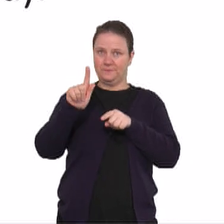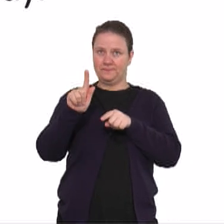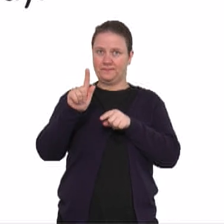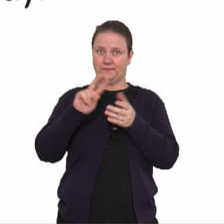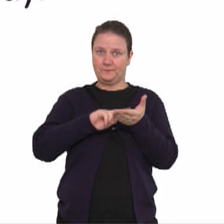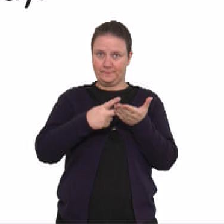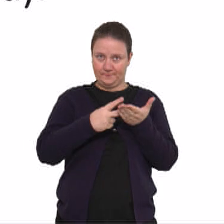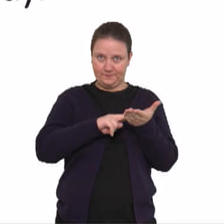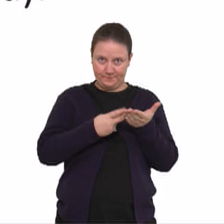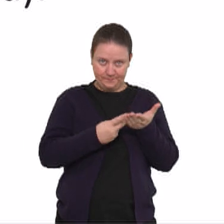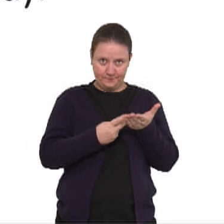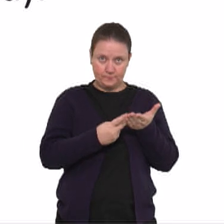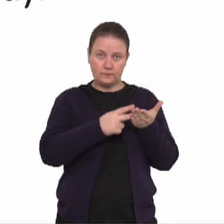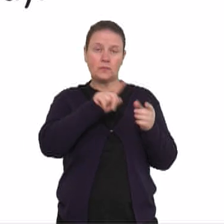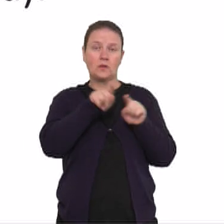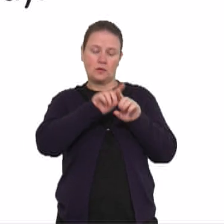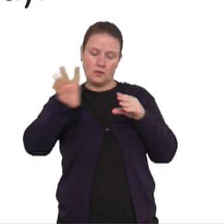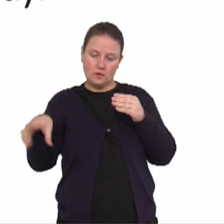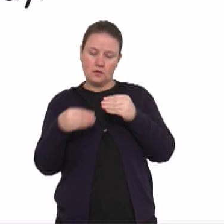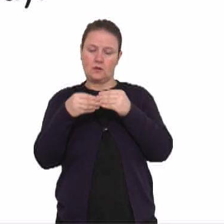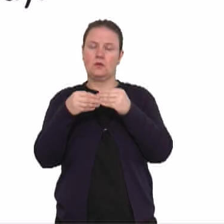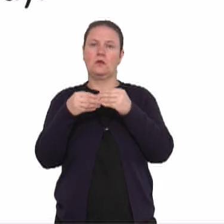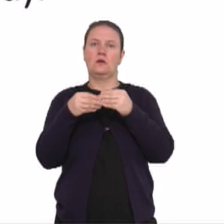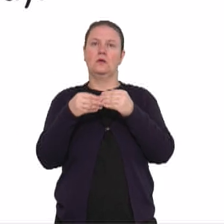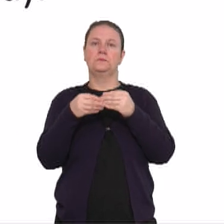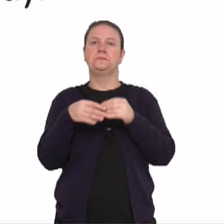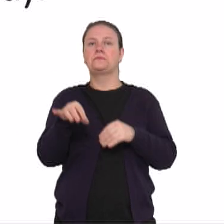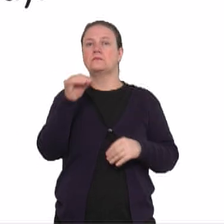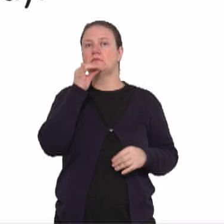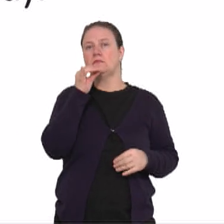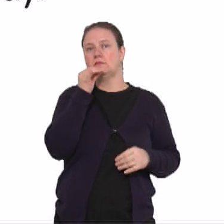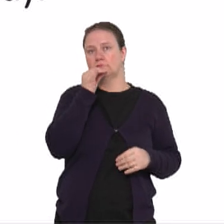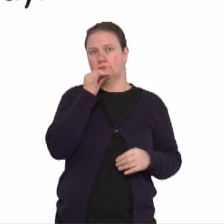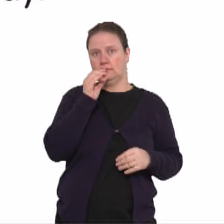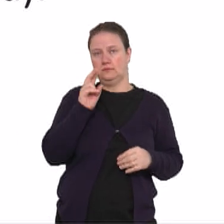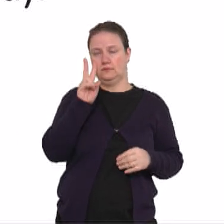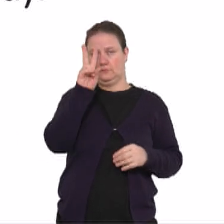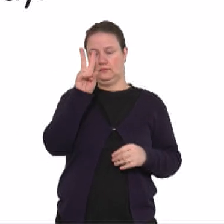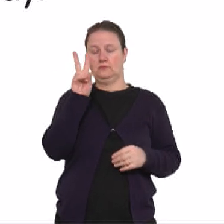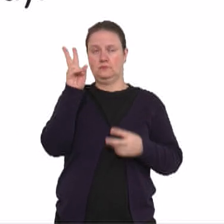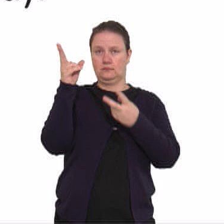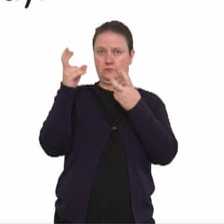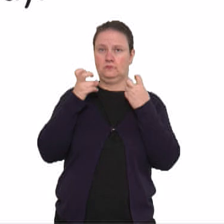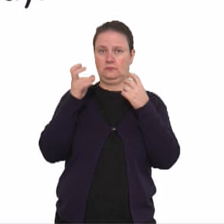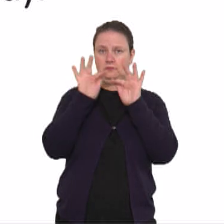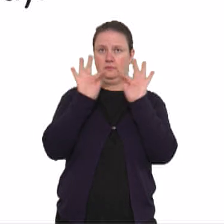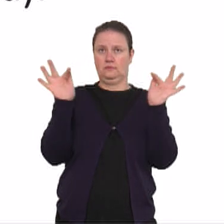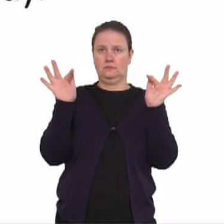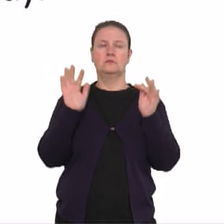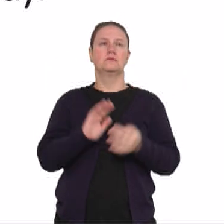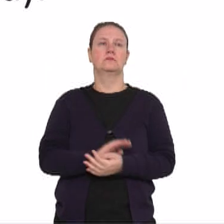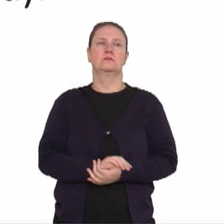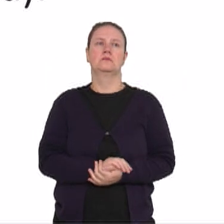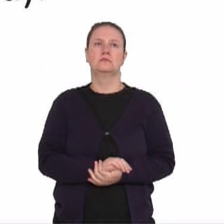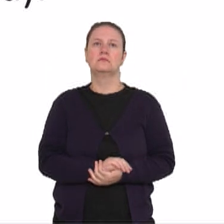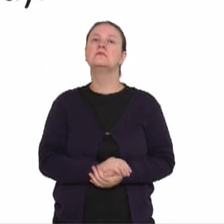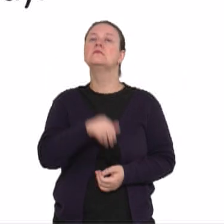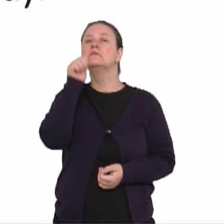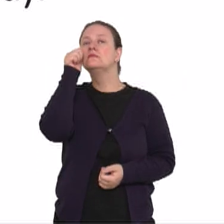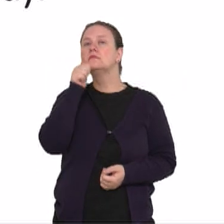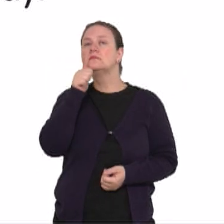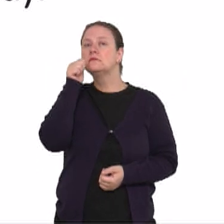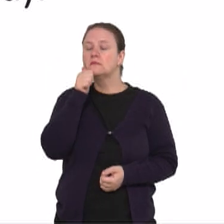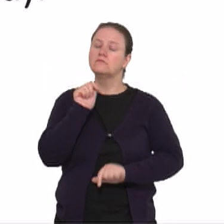traduções? Mais um complemento, tá? Por exemplo, she was working yesterday night. Ela